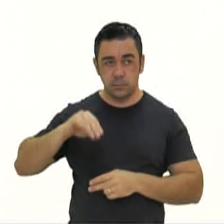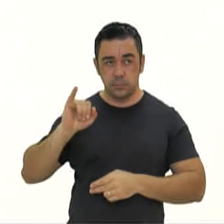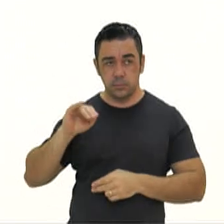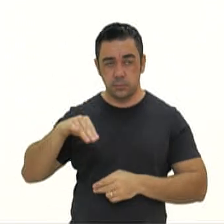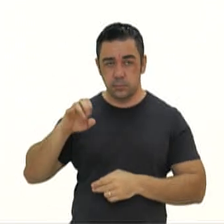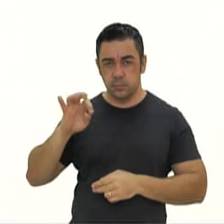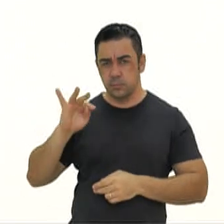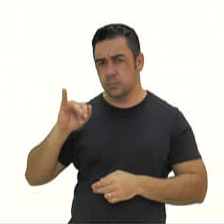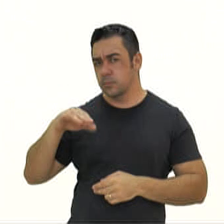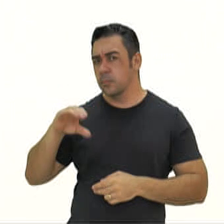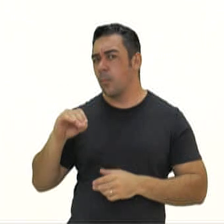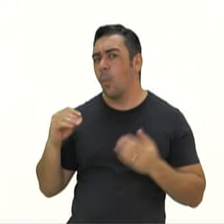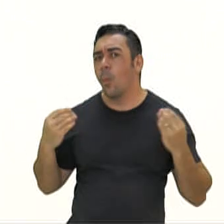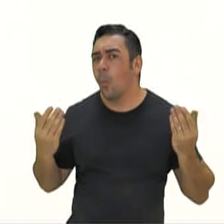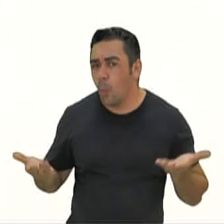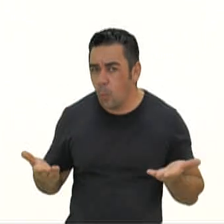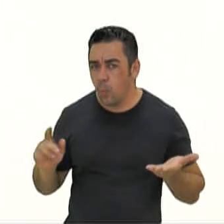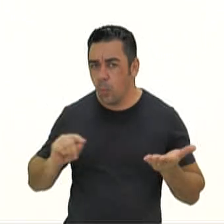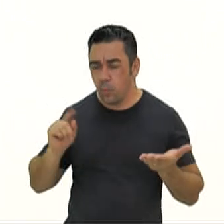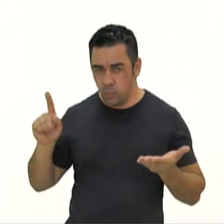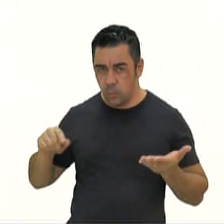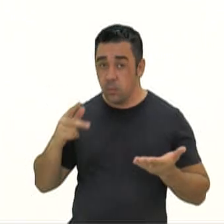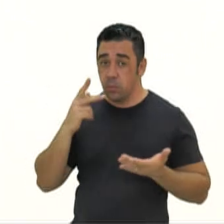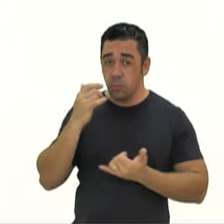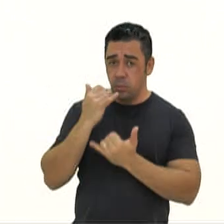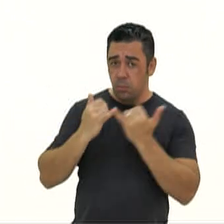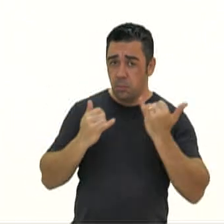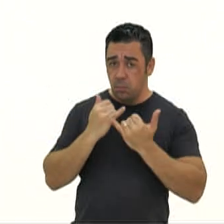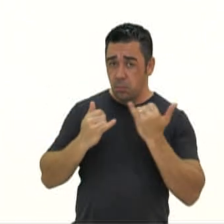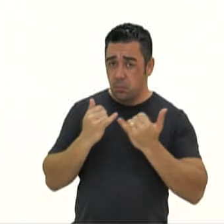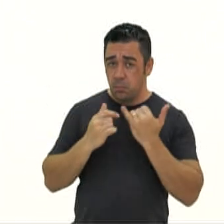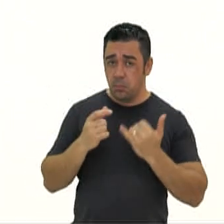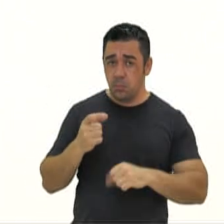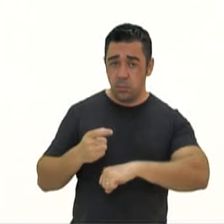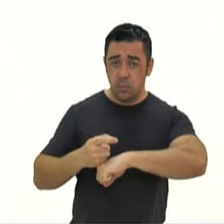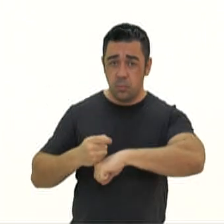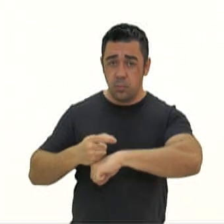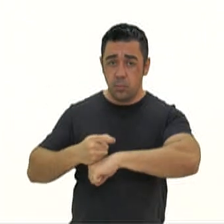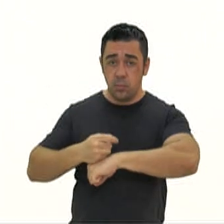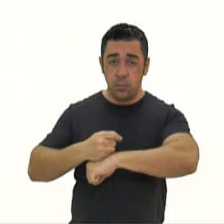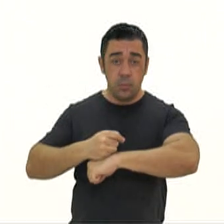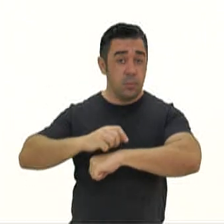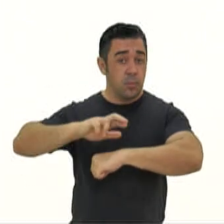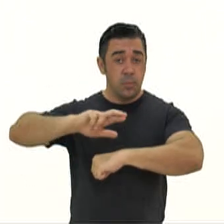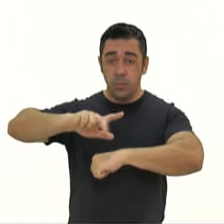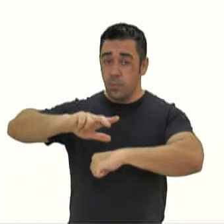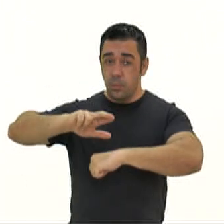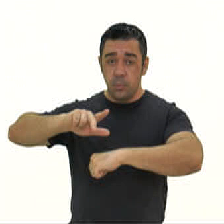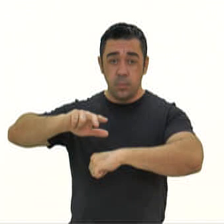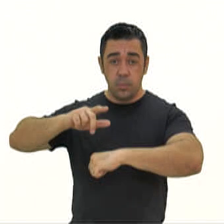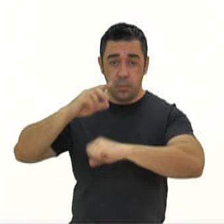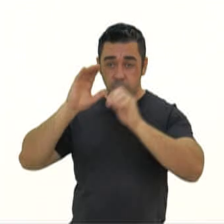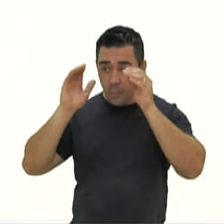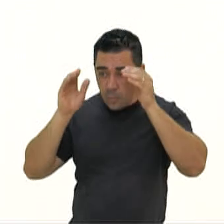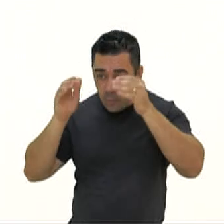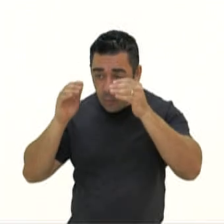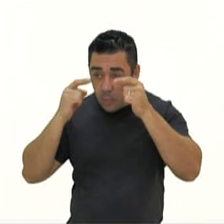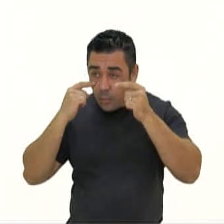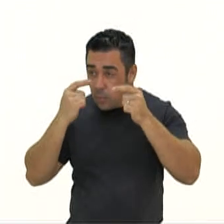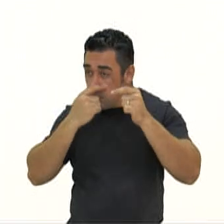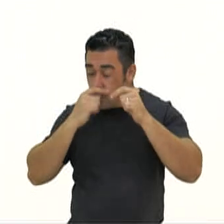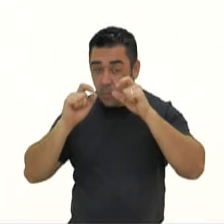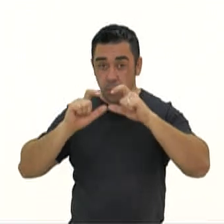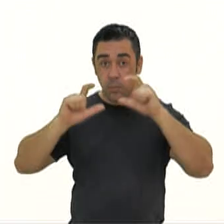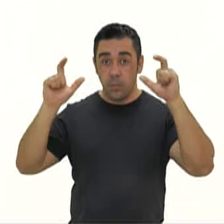que bicho é aquele? Aparentemente ele lembra uma formiga, mas quando eu destaco os 2 olhos